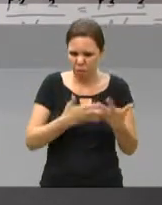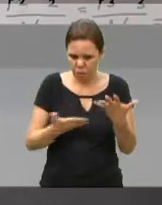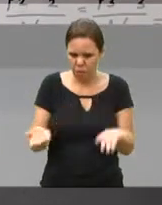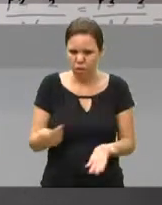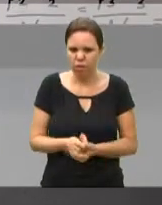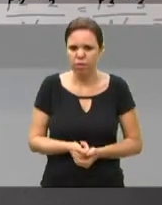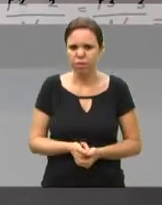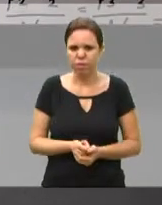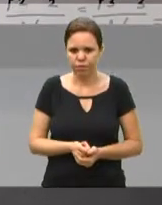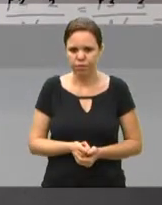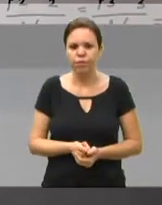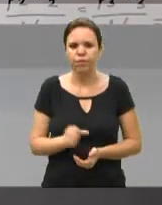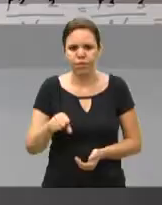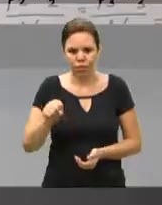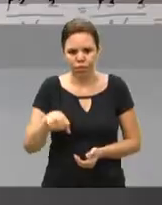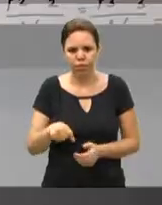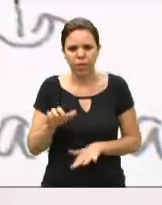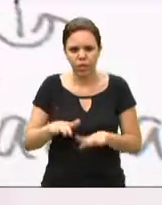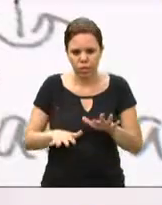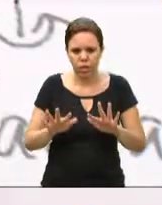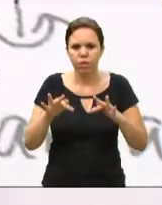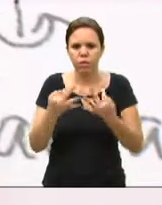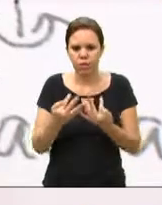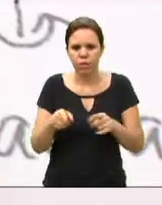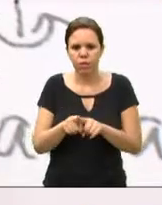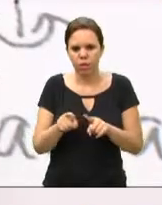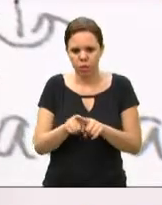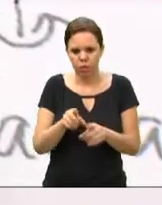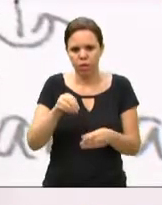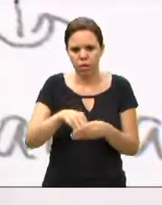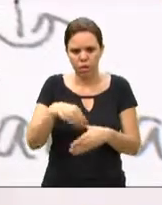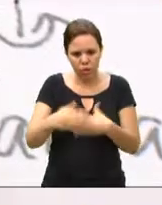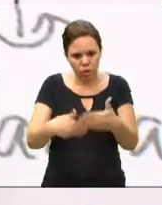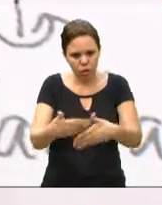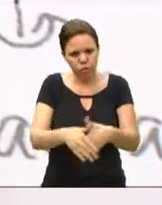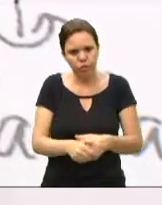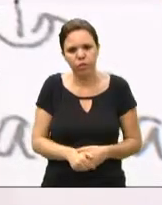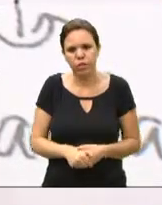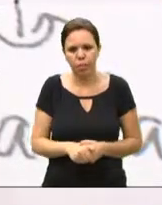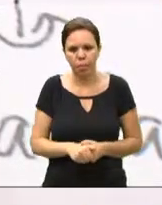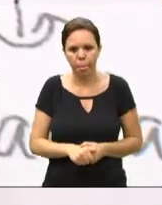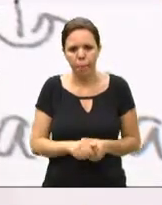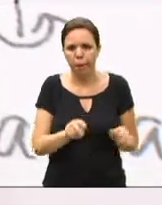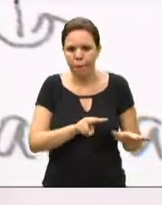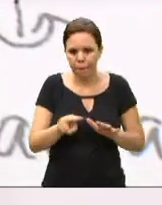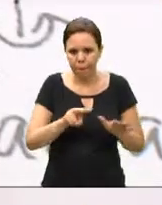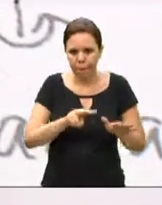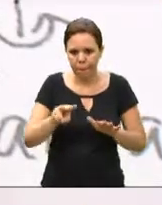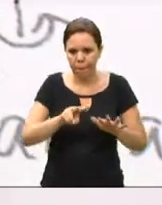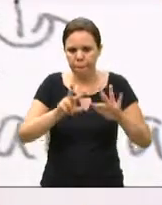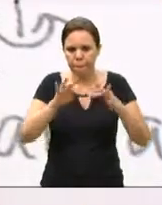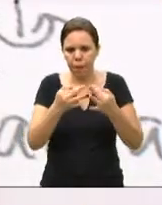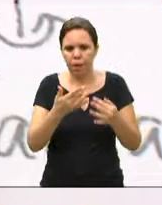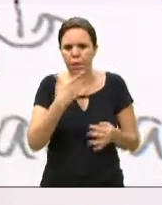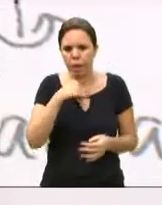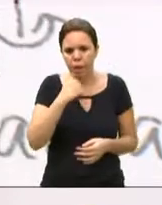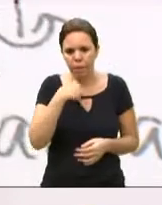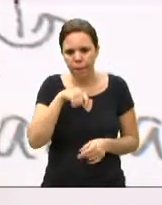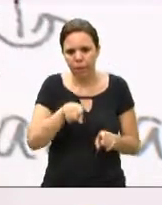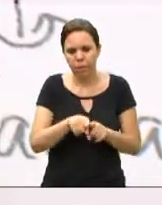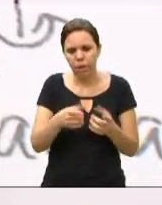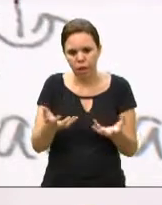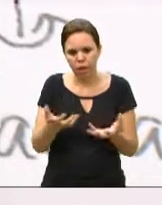Sim. Às, né, vezes sim, às vezes os pais, dentro da rotina, né, semanal, às vezes o pai e a mãe quer